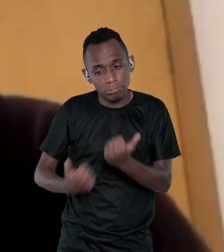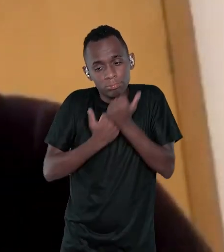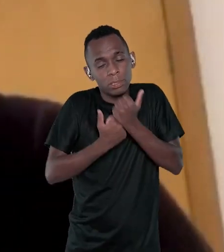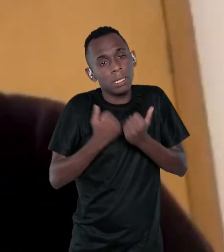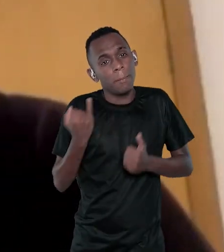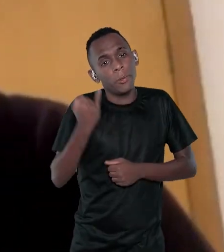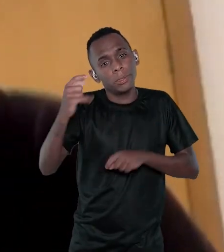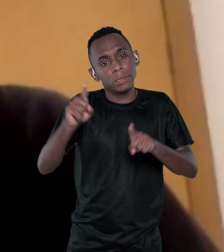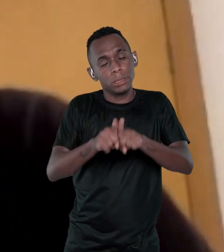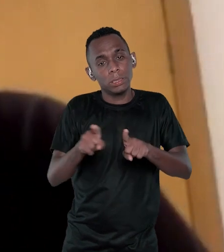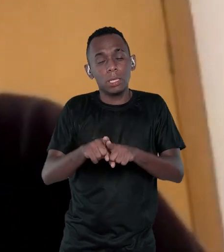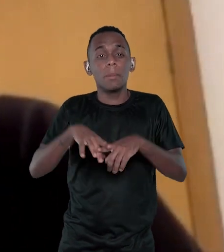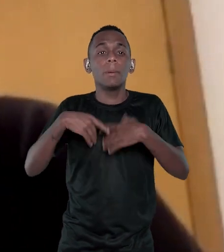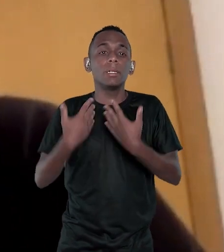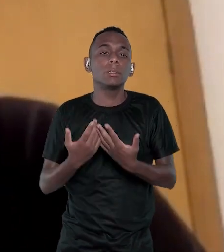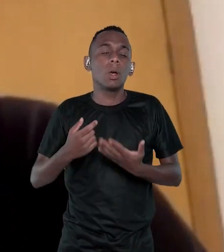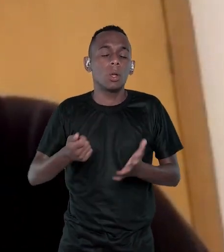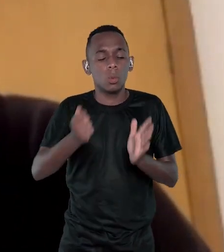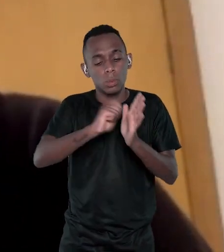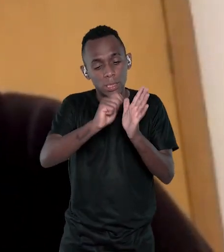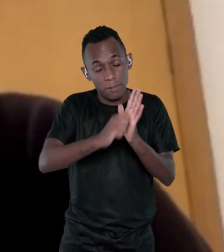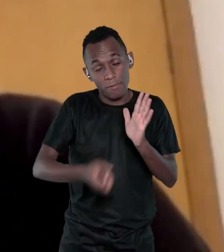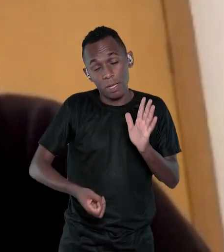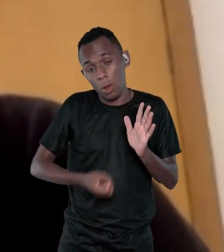esse poema que eu fiz se chama